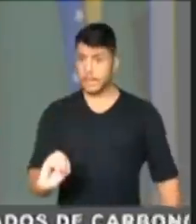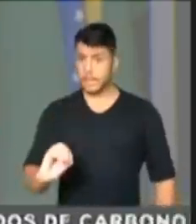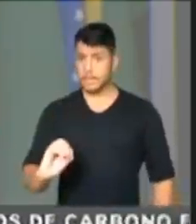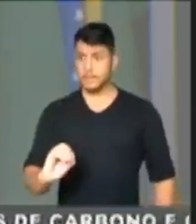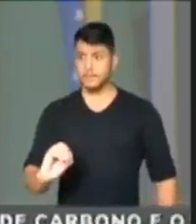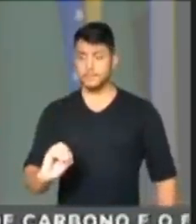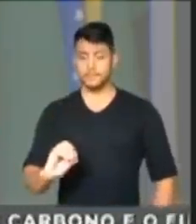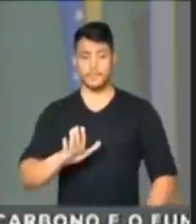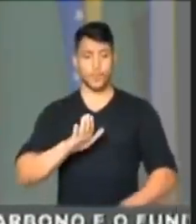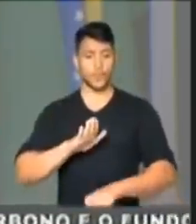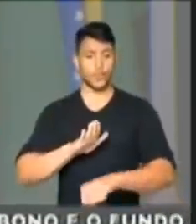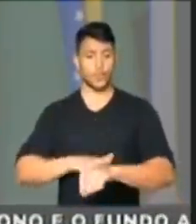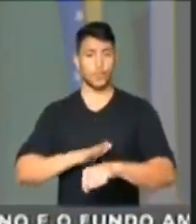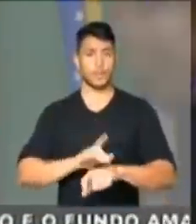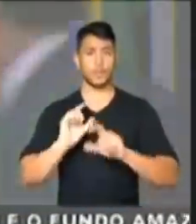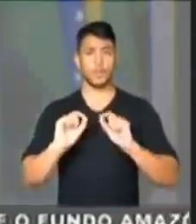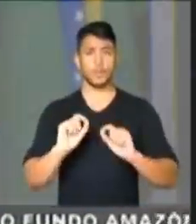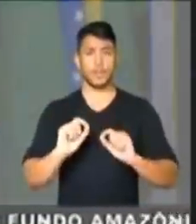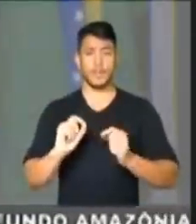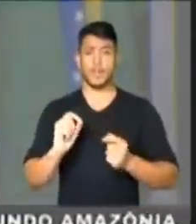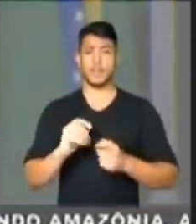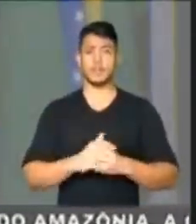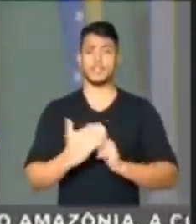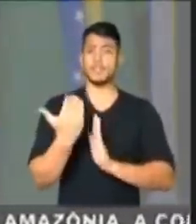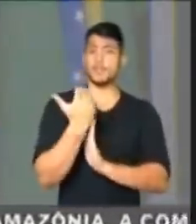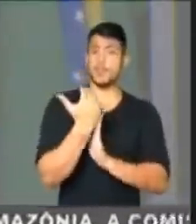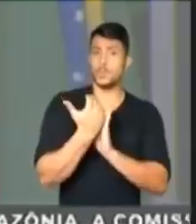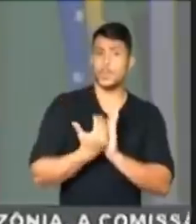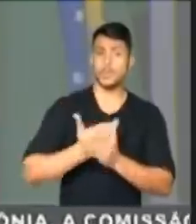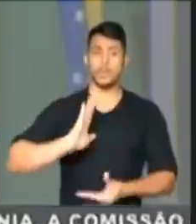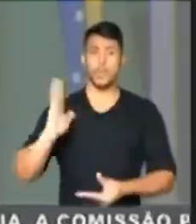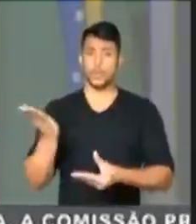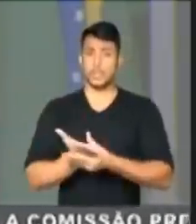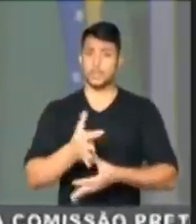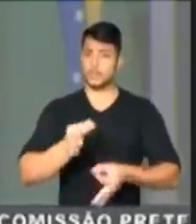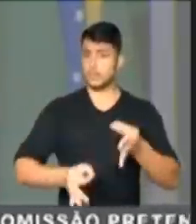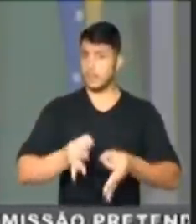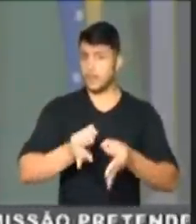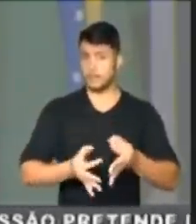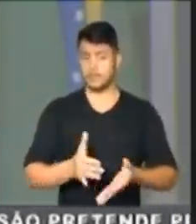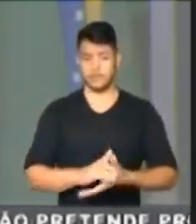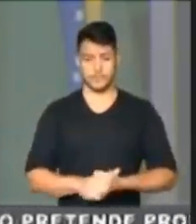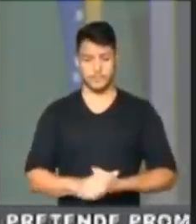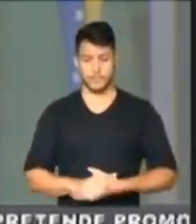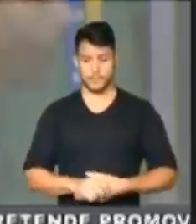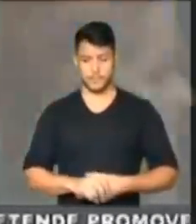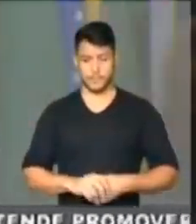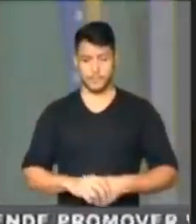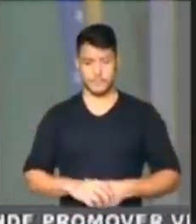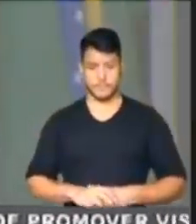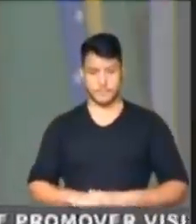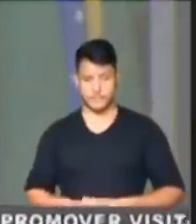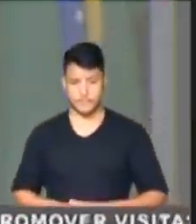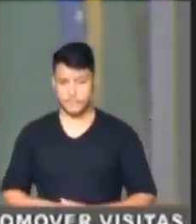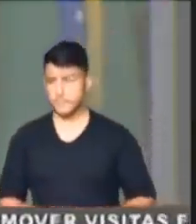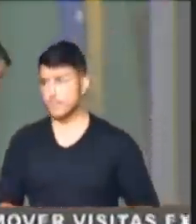Em período de queda de ação trabalhista e de aumento do ajuste fiscal. Qual o recado